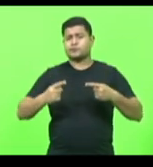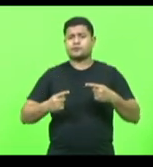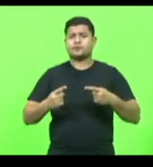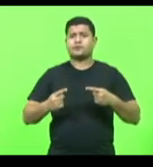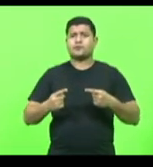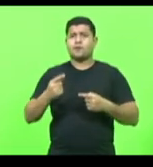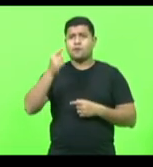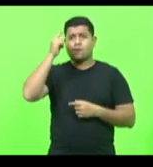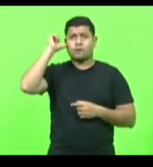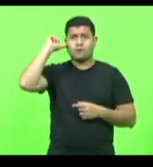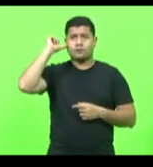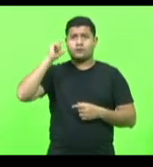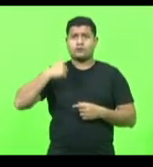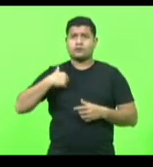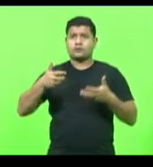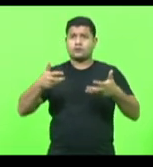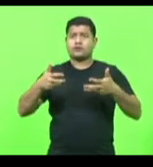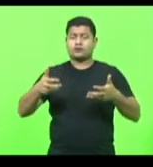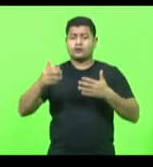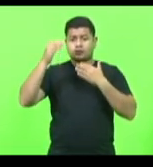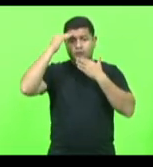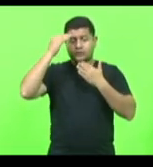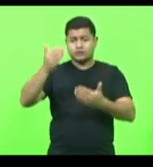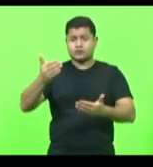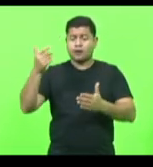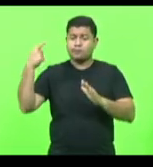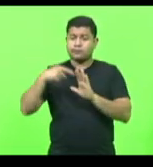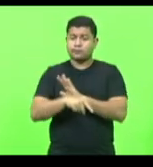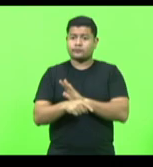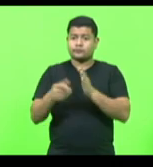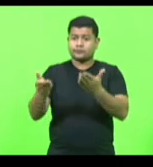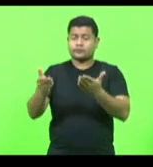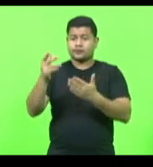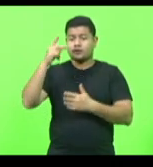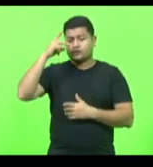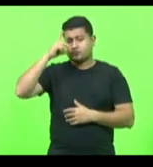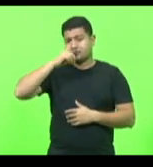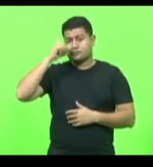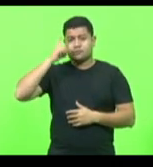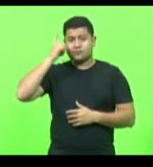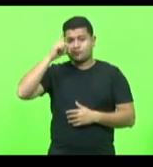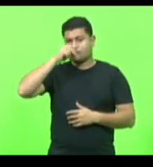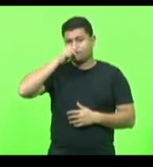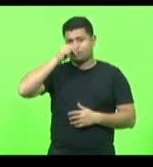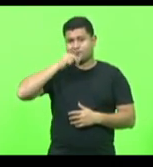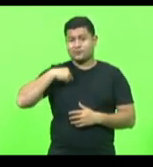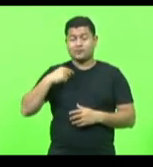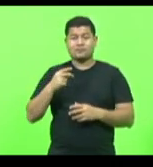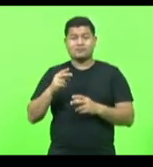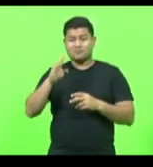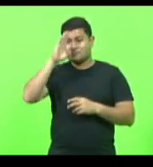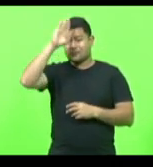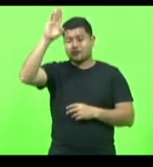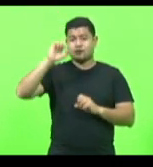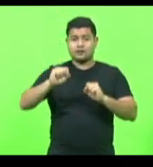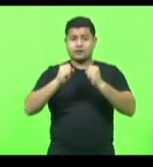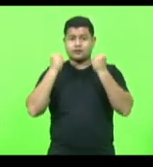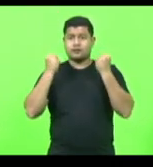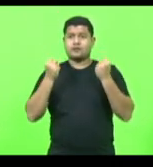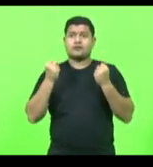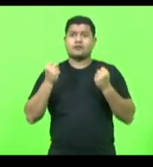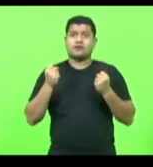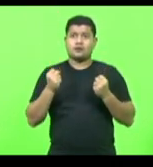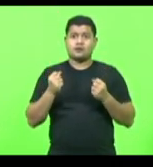discutido ontem. Eu quero agradecer profundamente o deputado Kennedy Nunes, principalmente a defesa